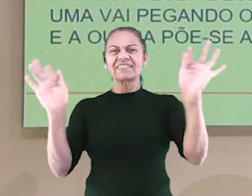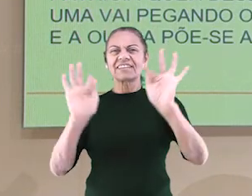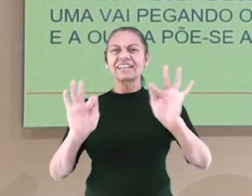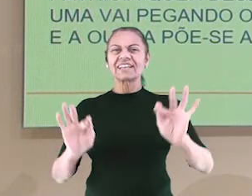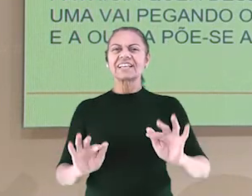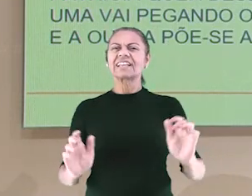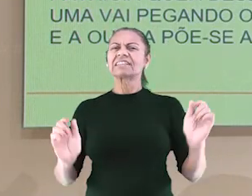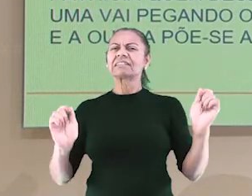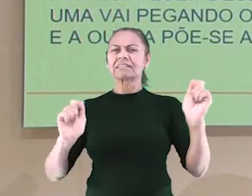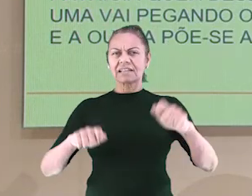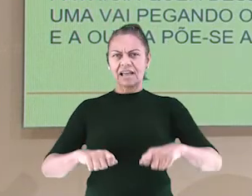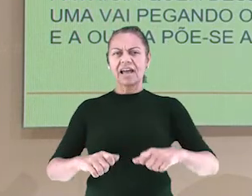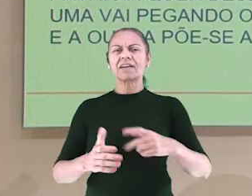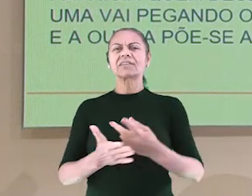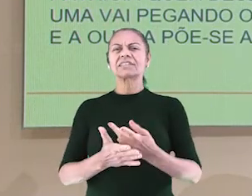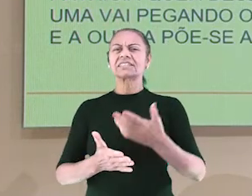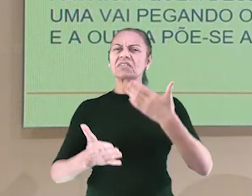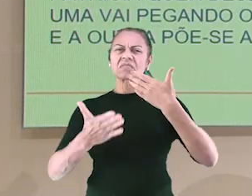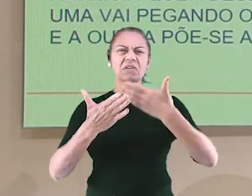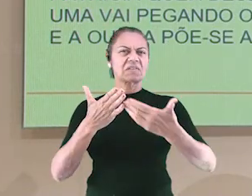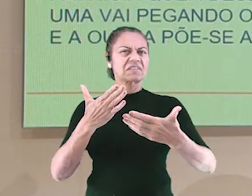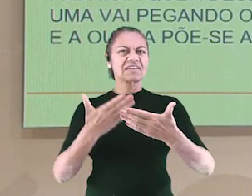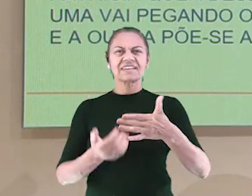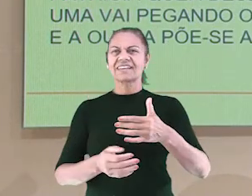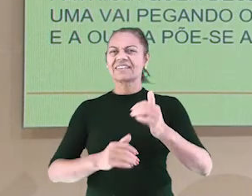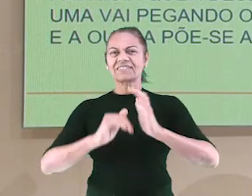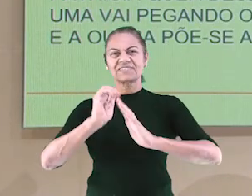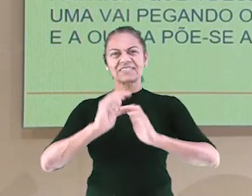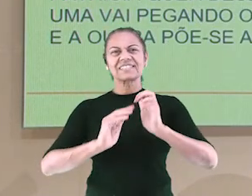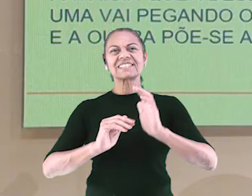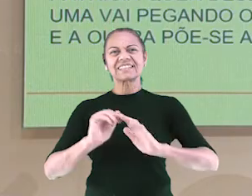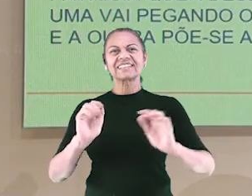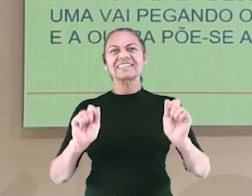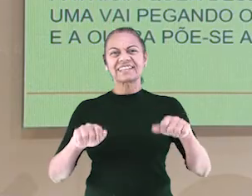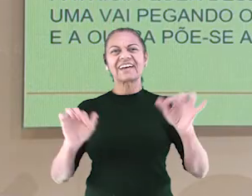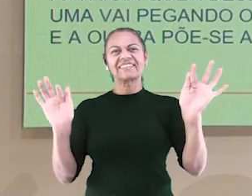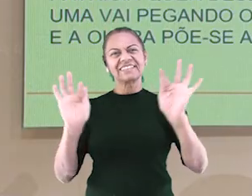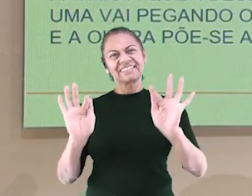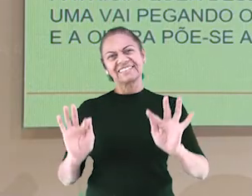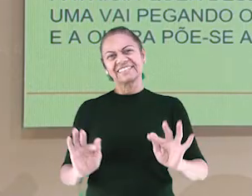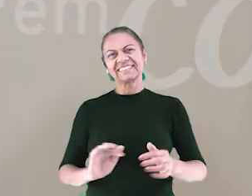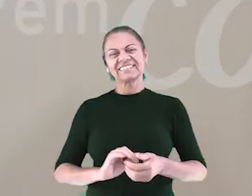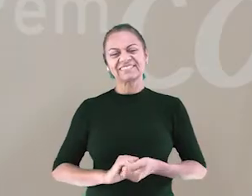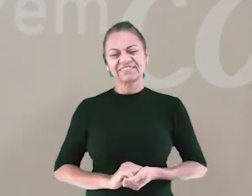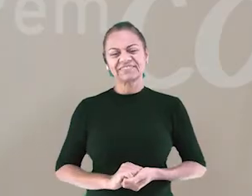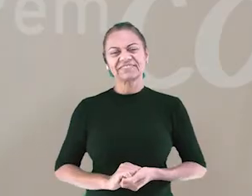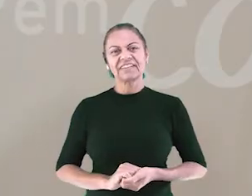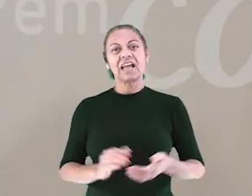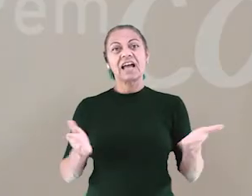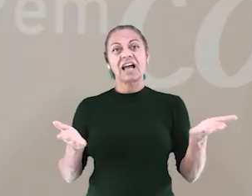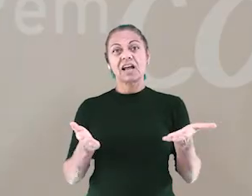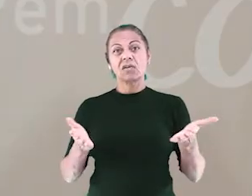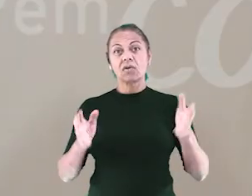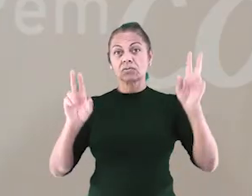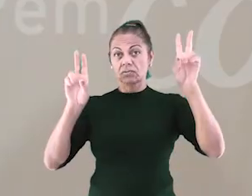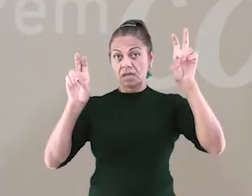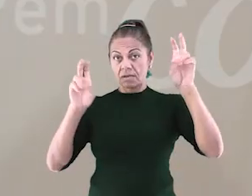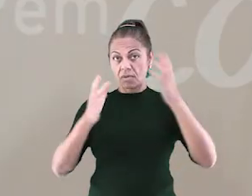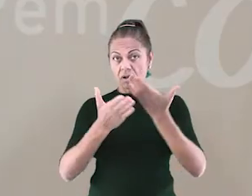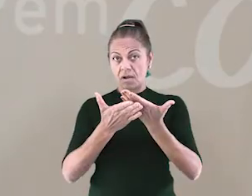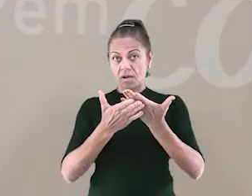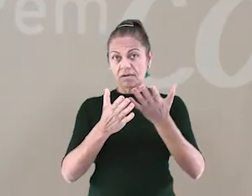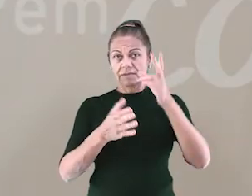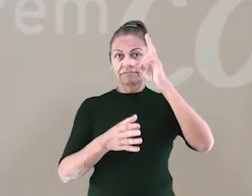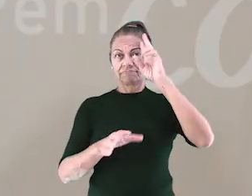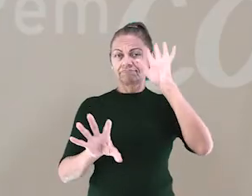mesmo é sermos felizes. E isso pode acontecer em qualquer profissão. Agora vamos recapitular